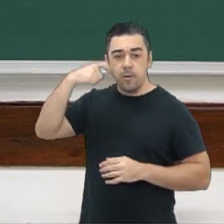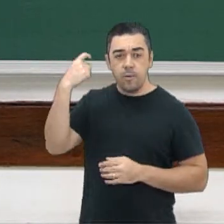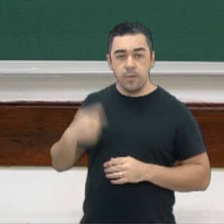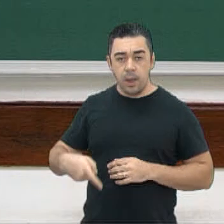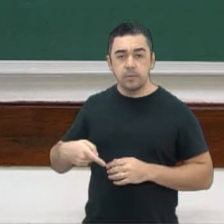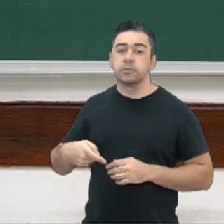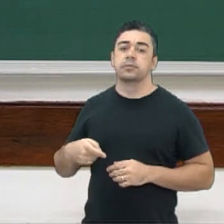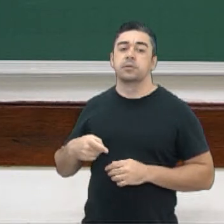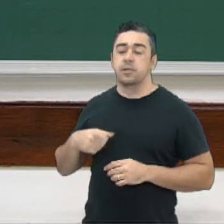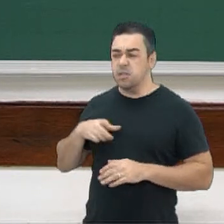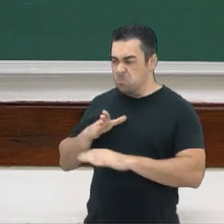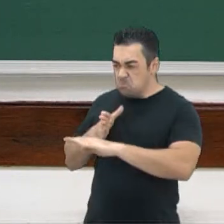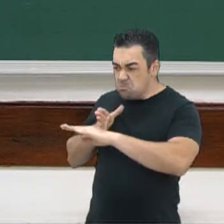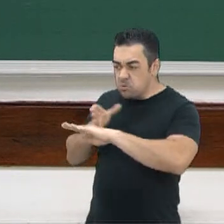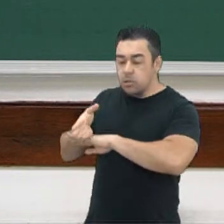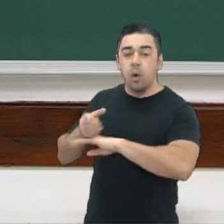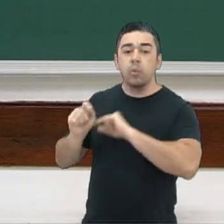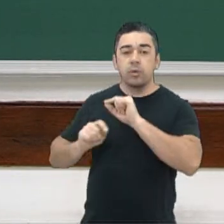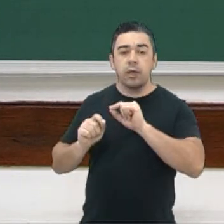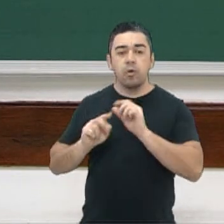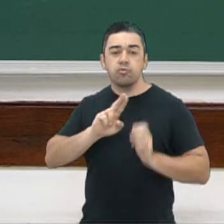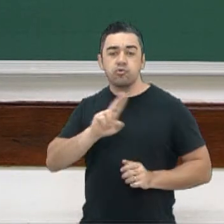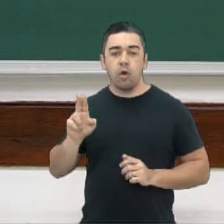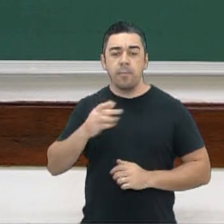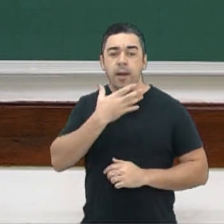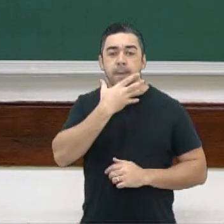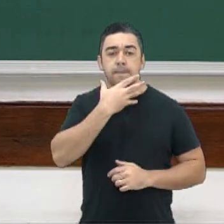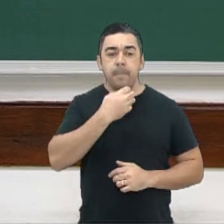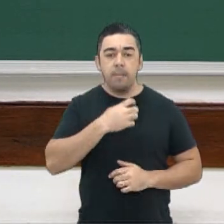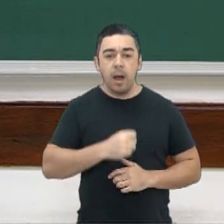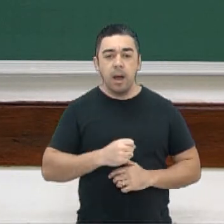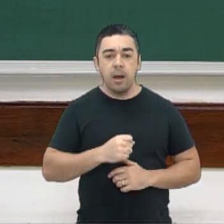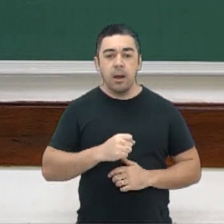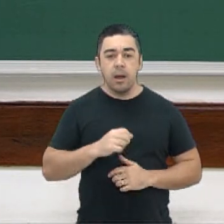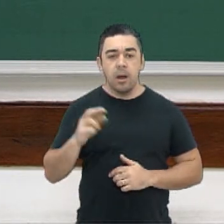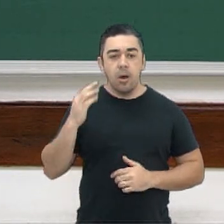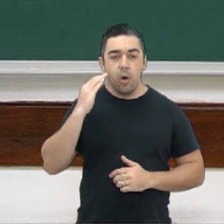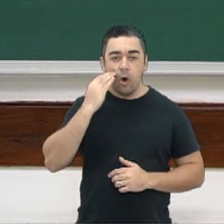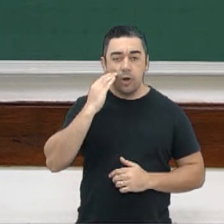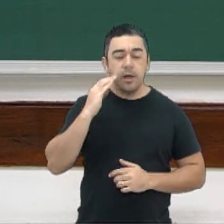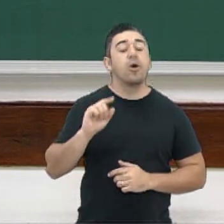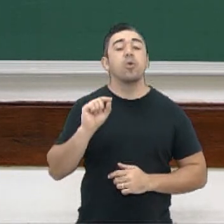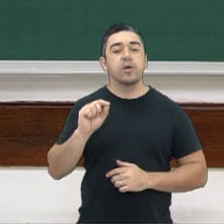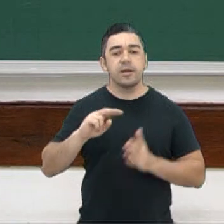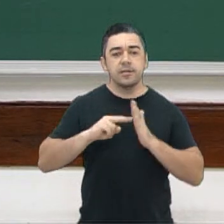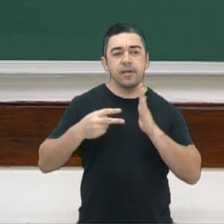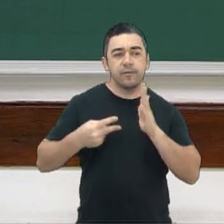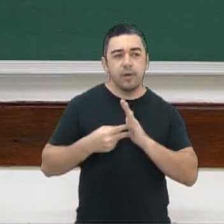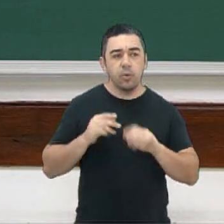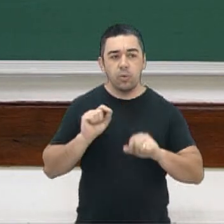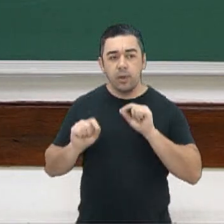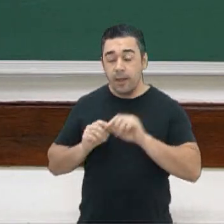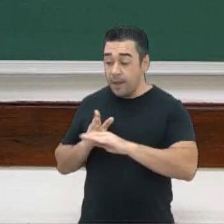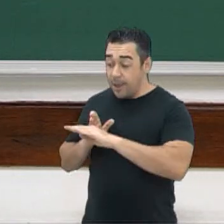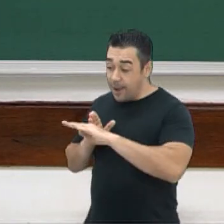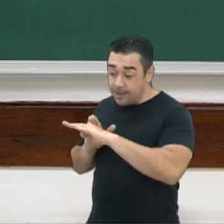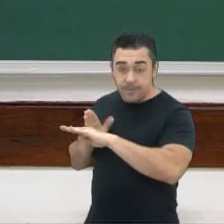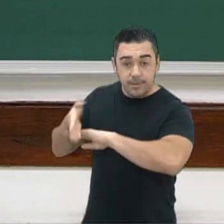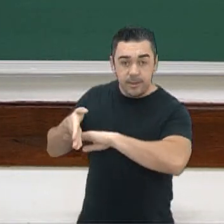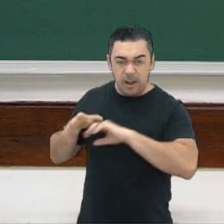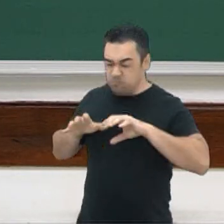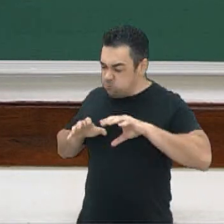chamada Operação Barbarossa. Nessa operação, a ideia é dominar a União Soviética e anexar com